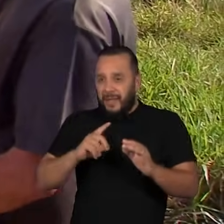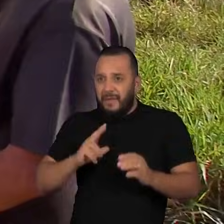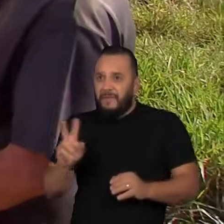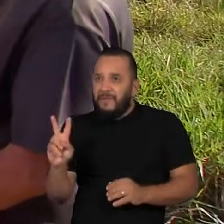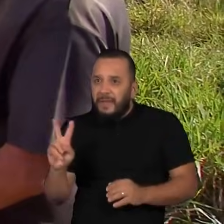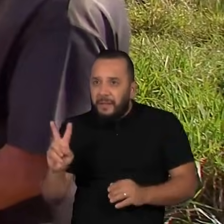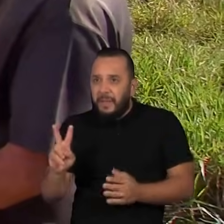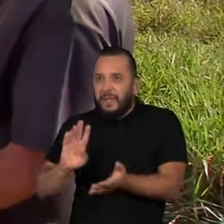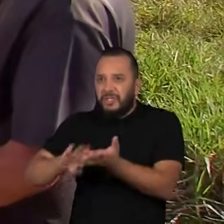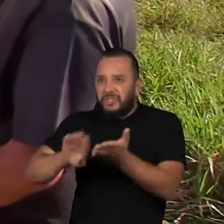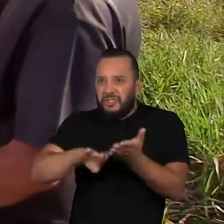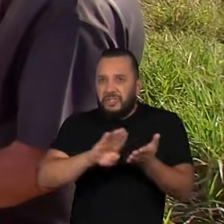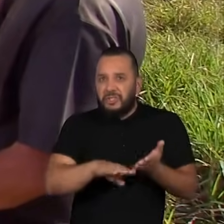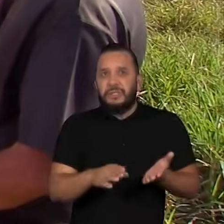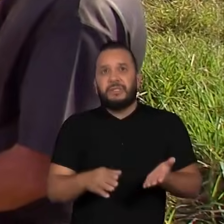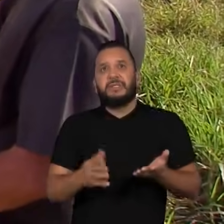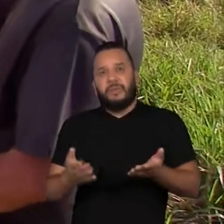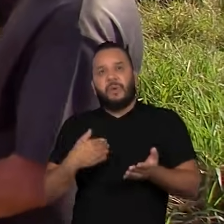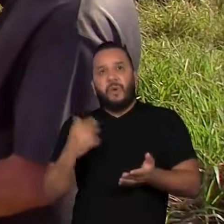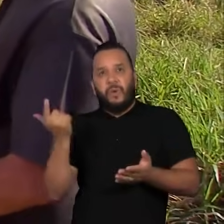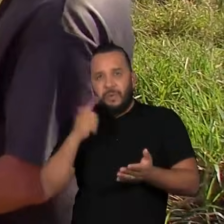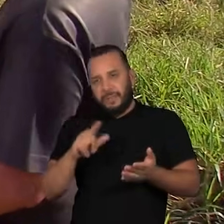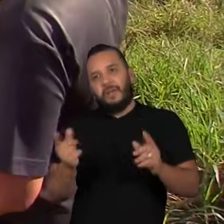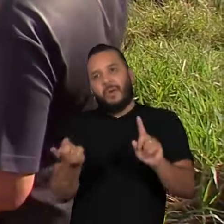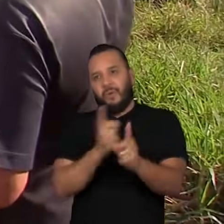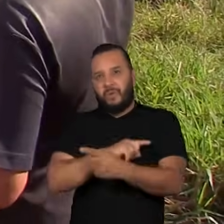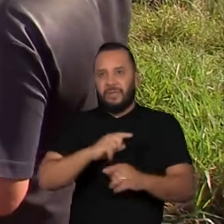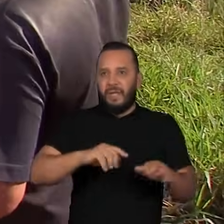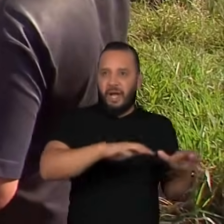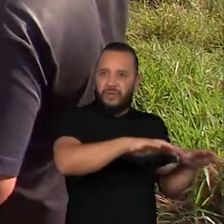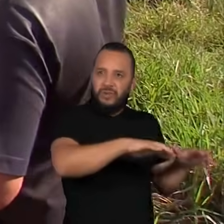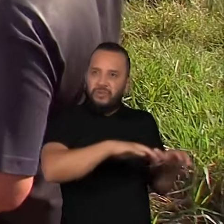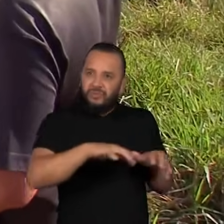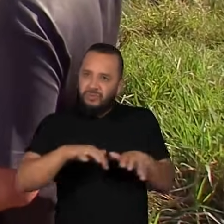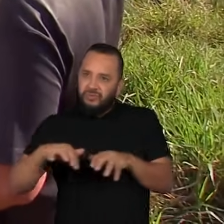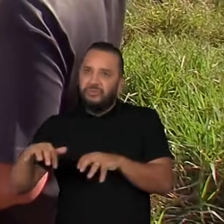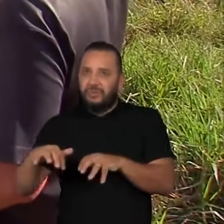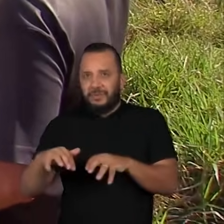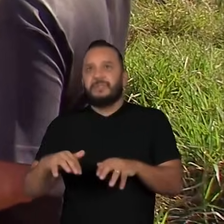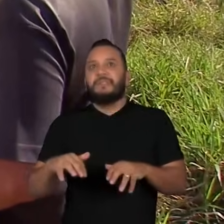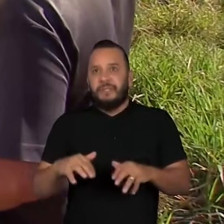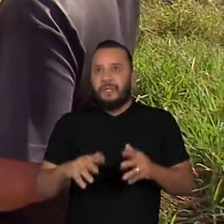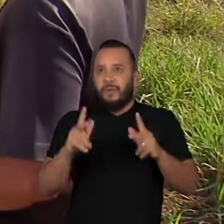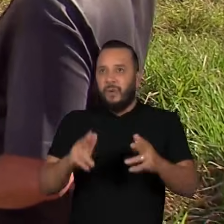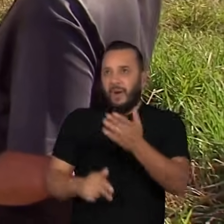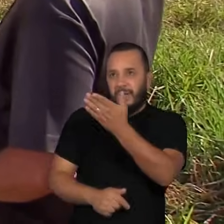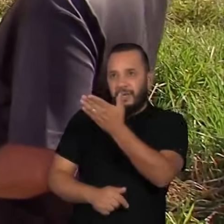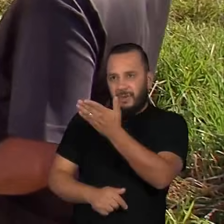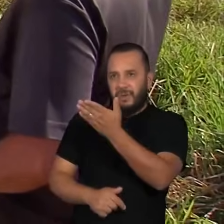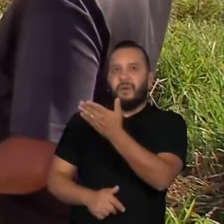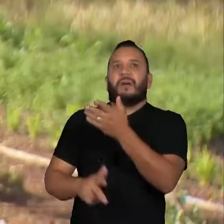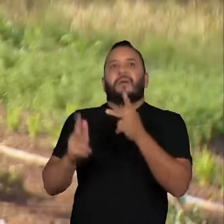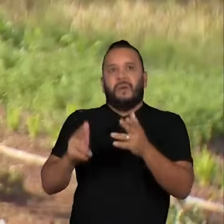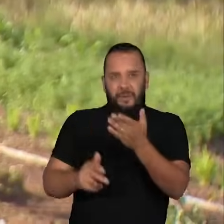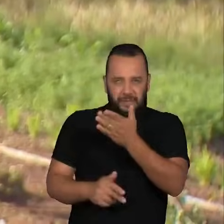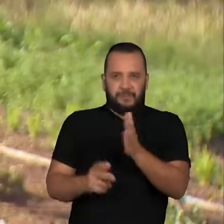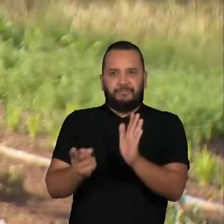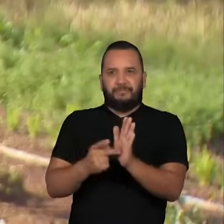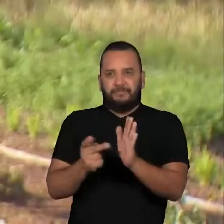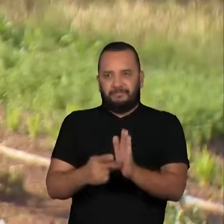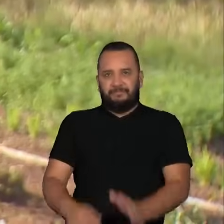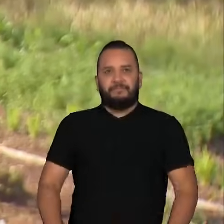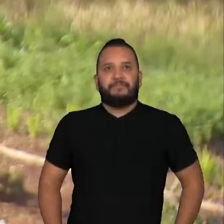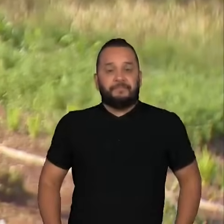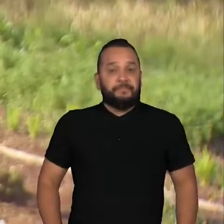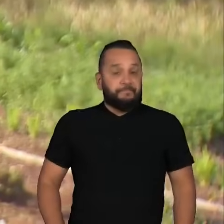água para irrigação, né? Sim. E a gente conseguir fazer os canteiros de lado. Atravessado, que nem eu mandei ali, ó. Fazer ali, ó. Isso. A